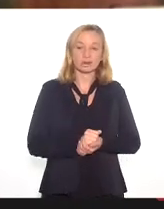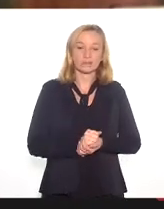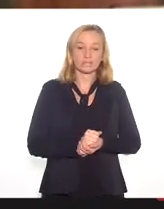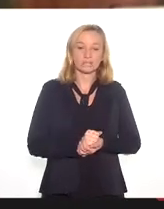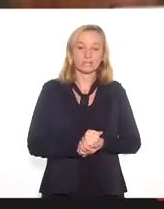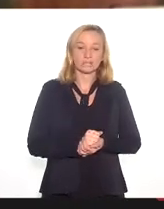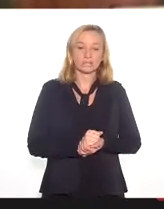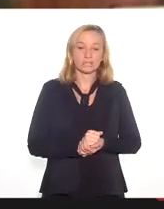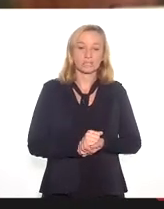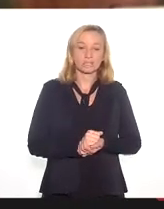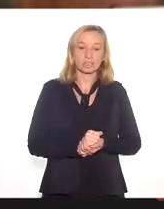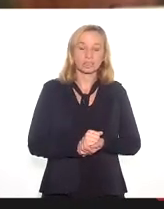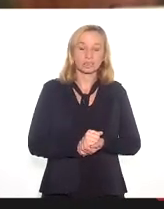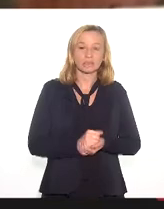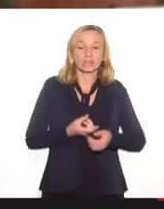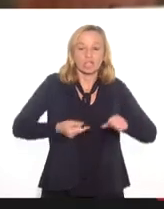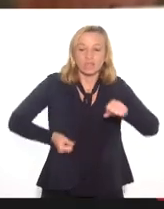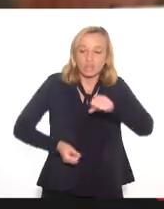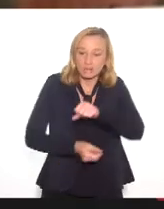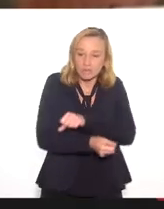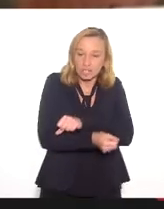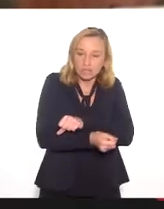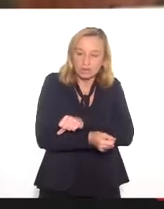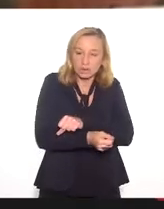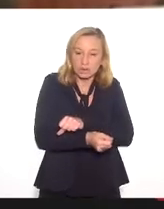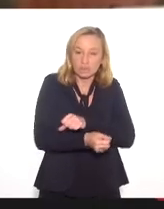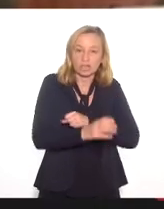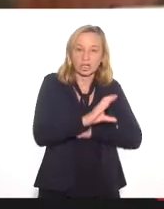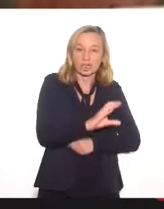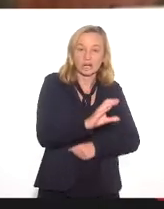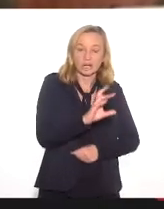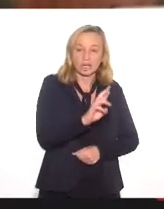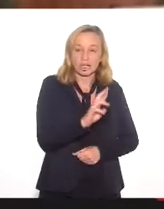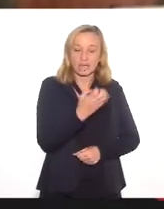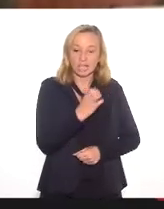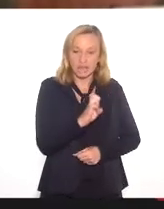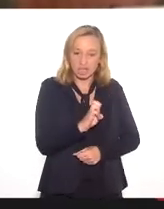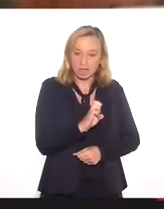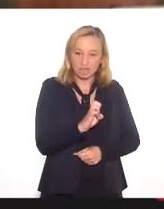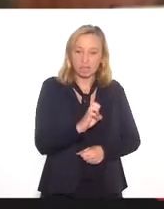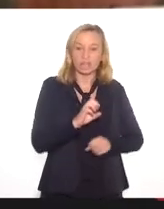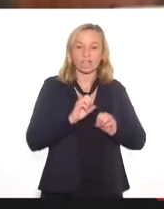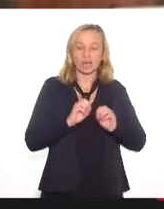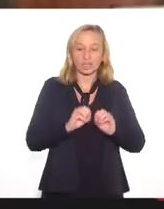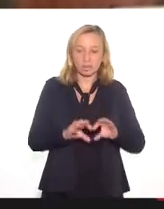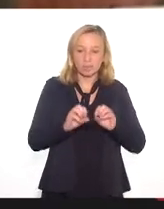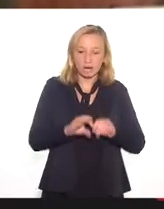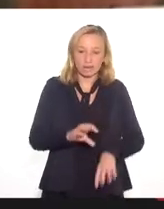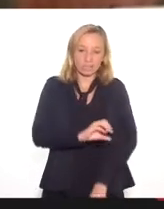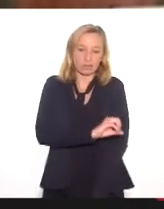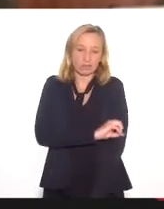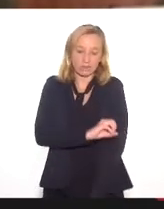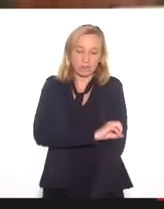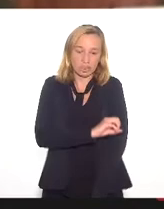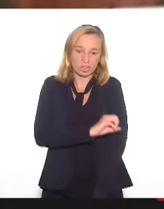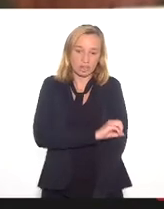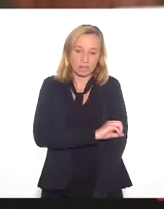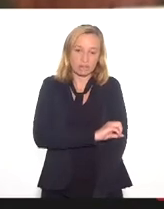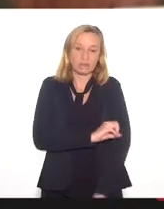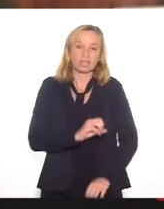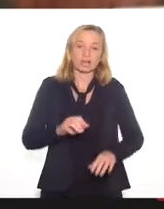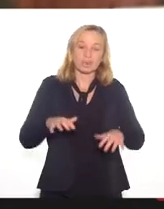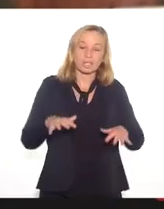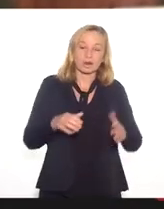direção de investimentos em creche, educação infantil, em atenção básica à saúde,